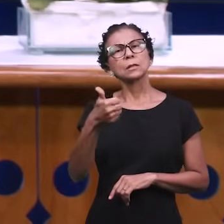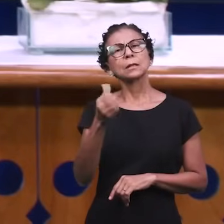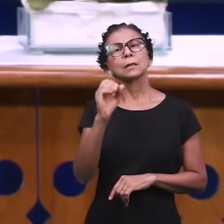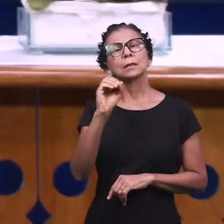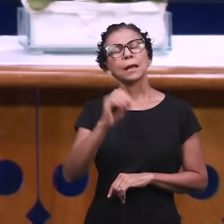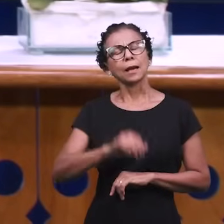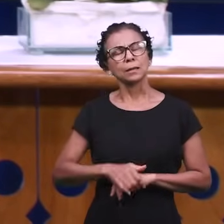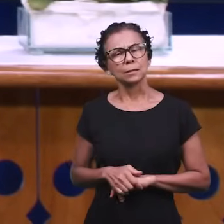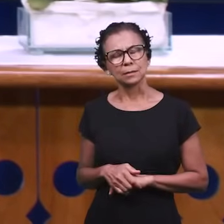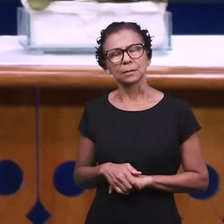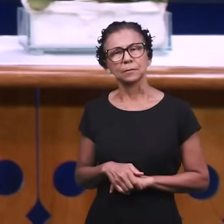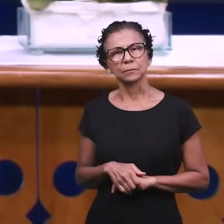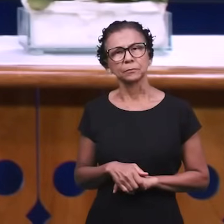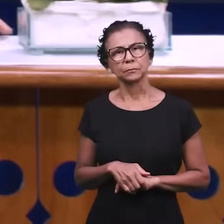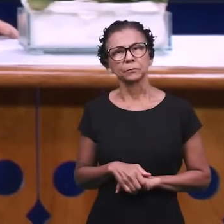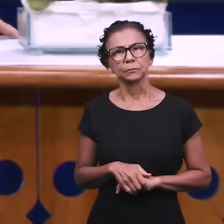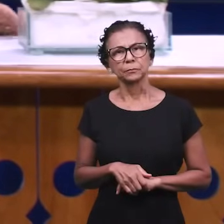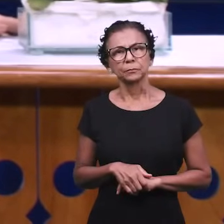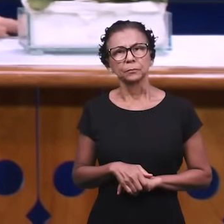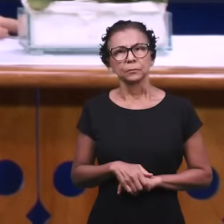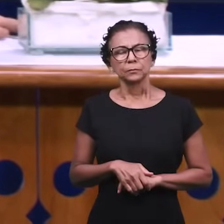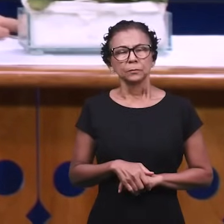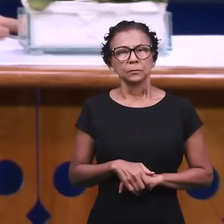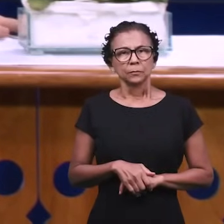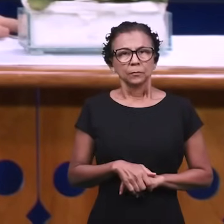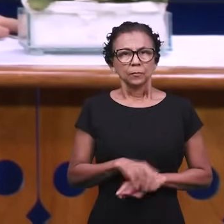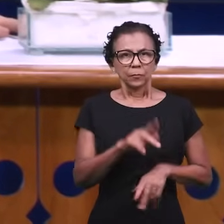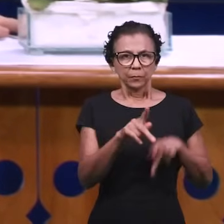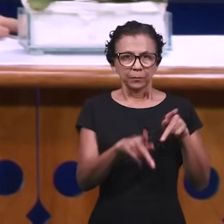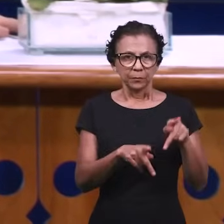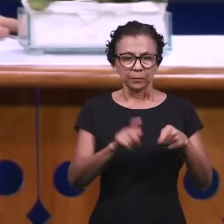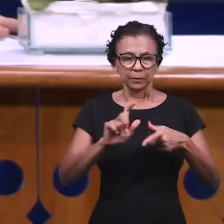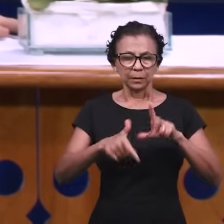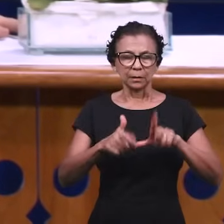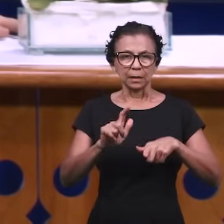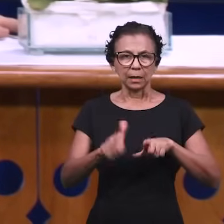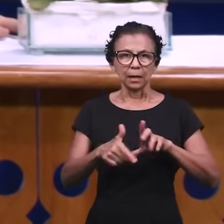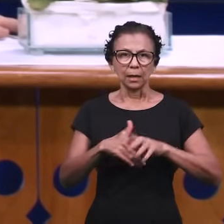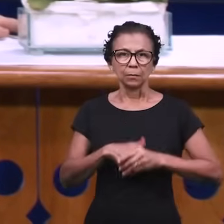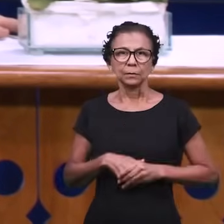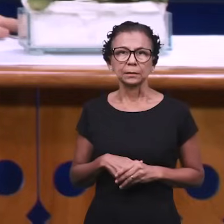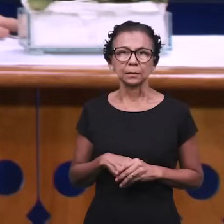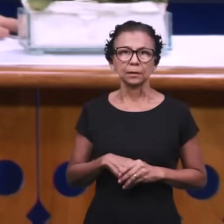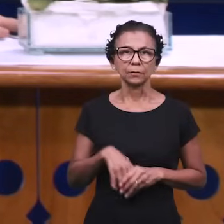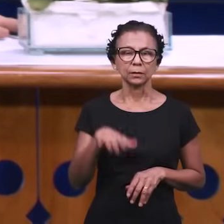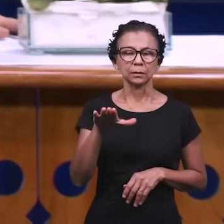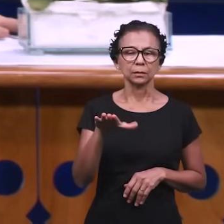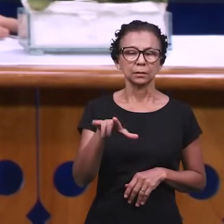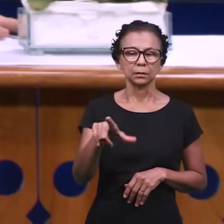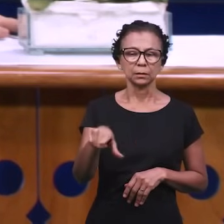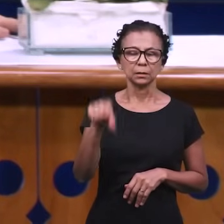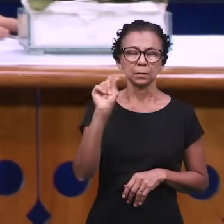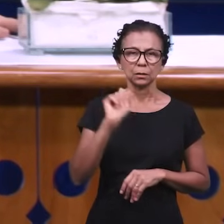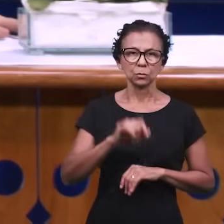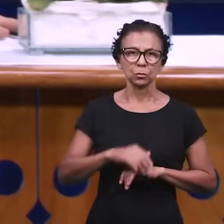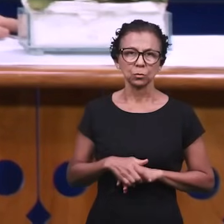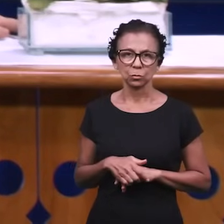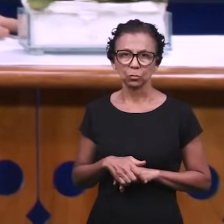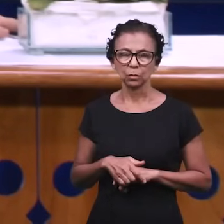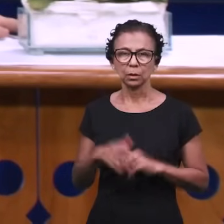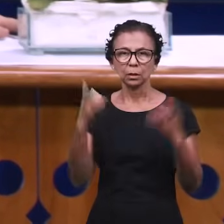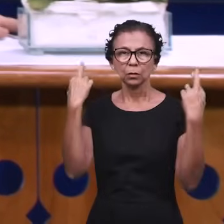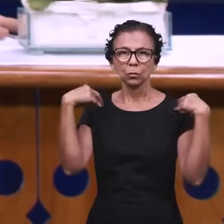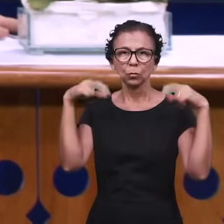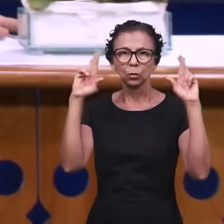No dia 10, eles deveriam separar um cordeiro do rebanho, macho, de